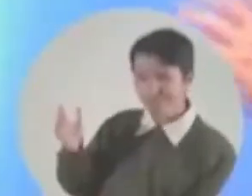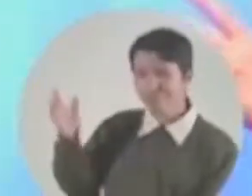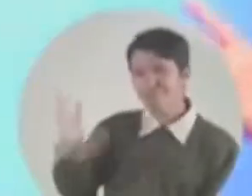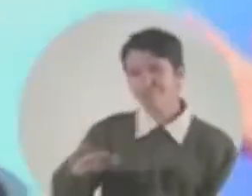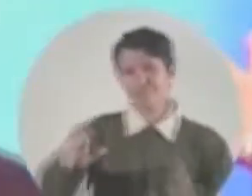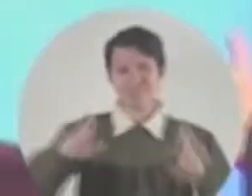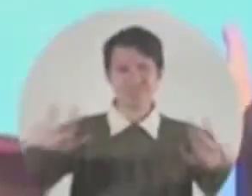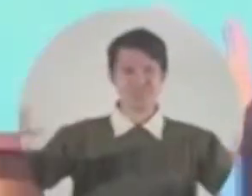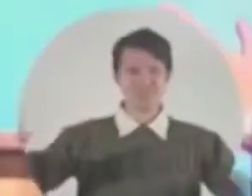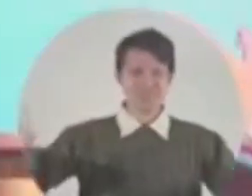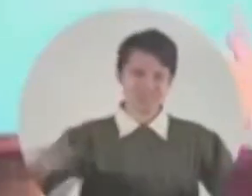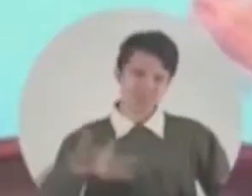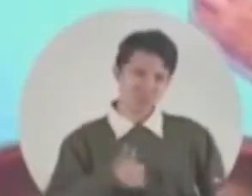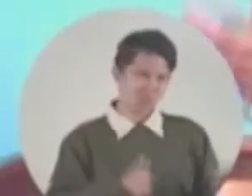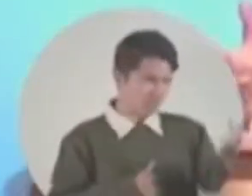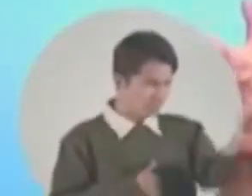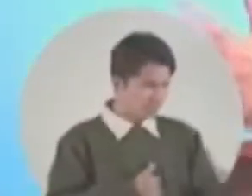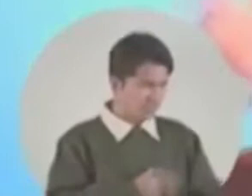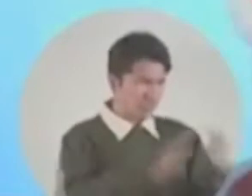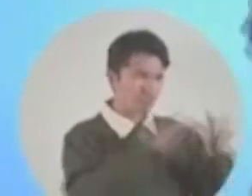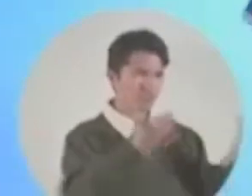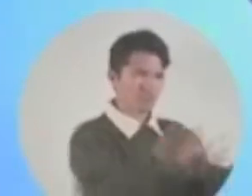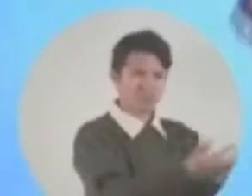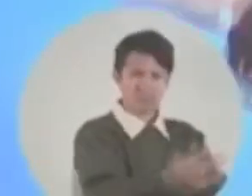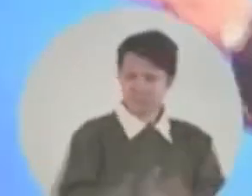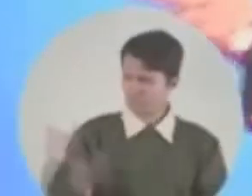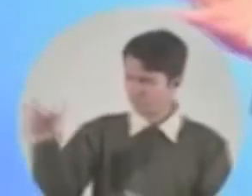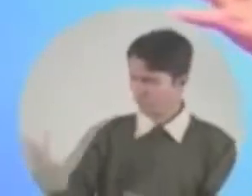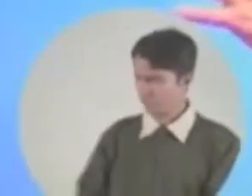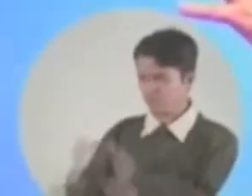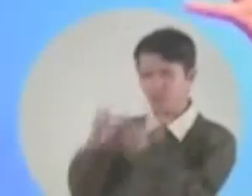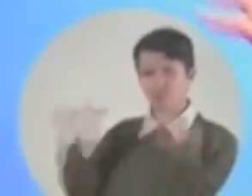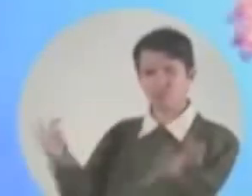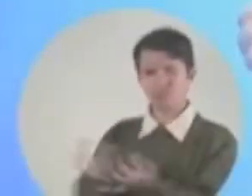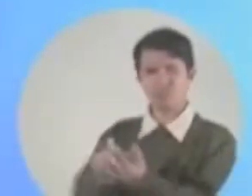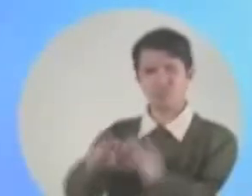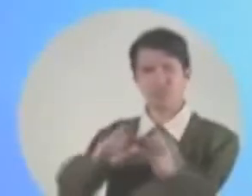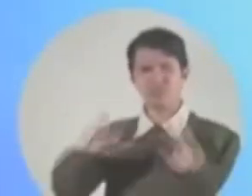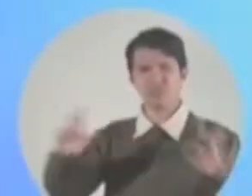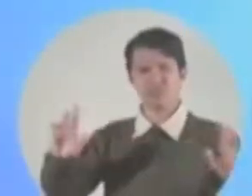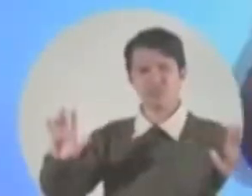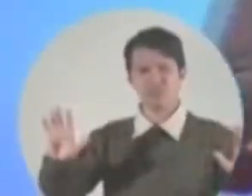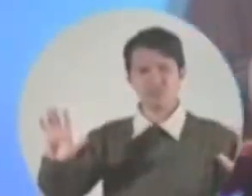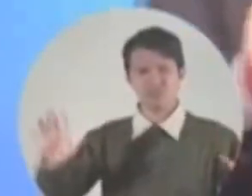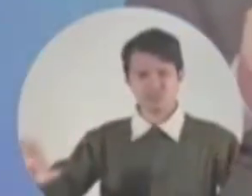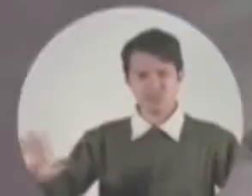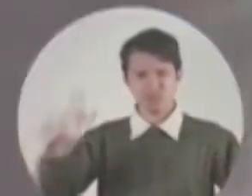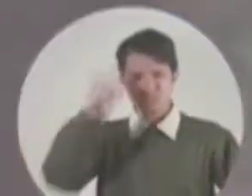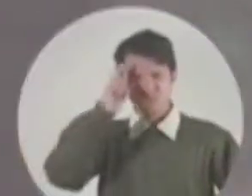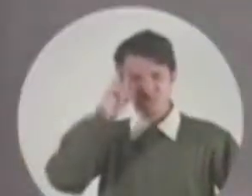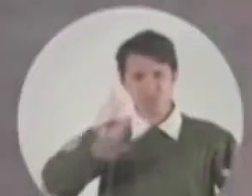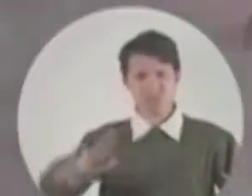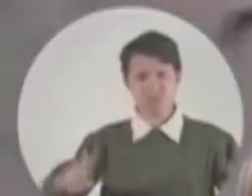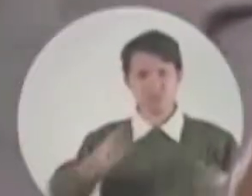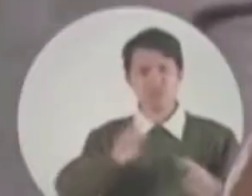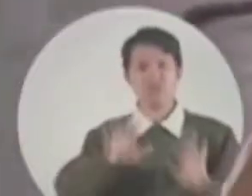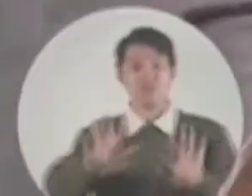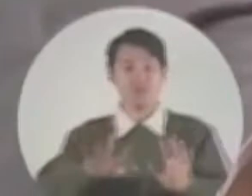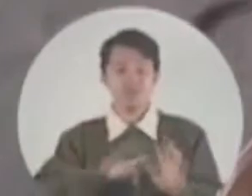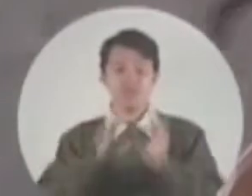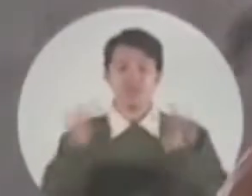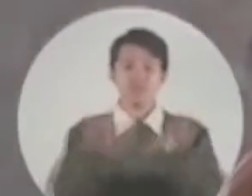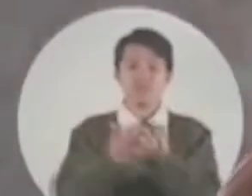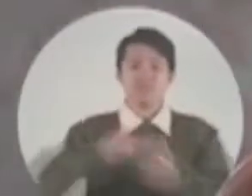Esse era o contraste. De um lado, uma família que não tinha essa percepção e estava tão alegre porque